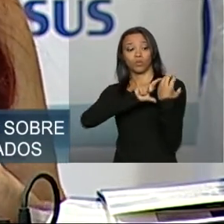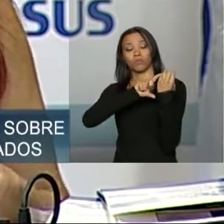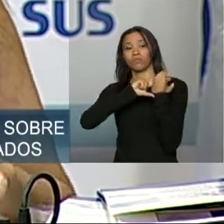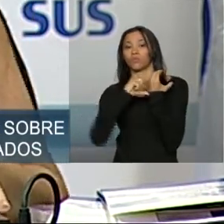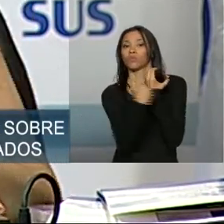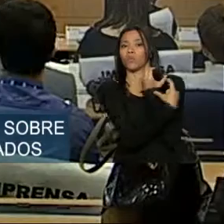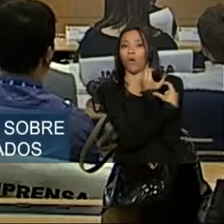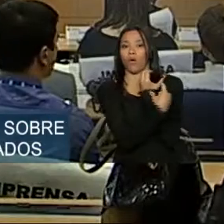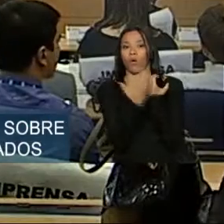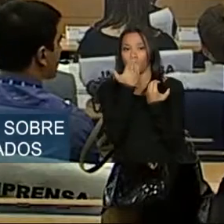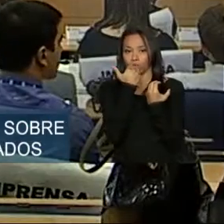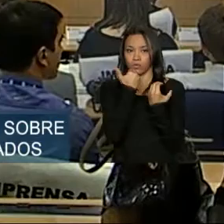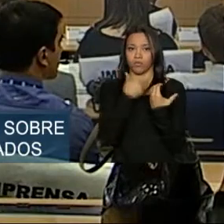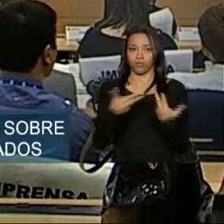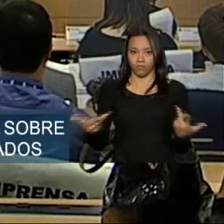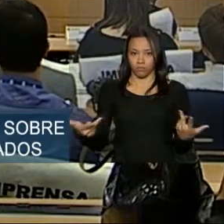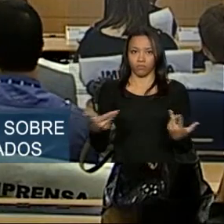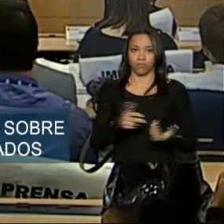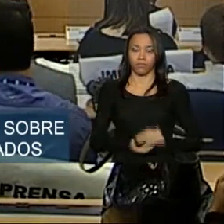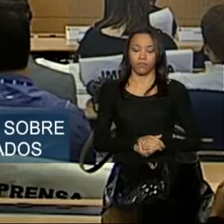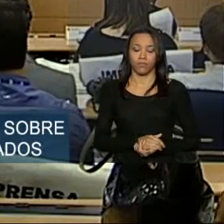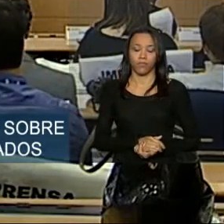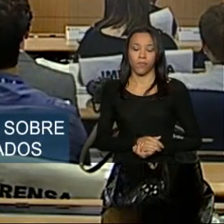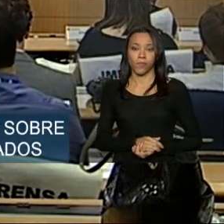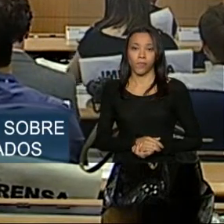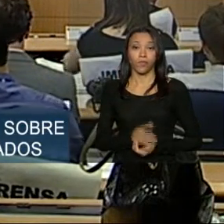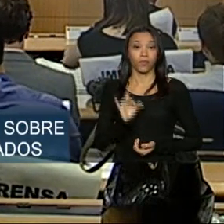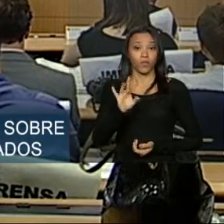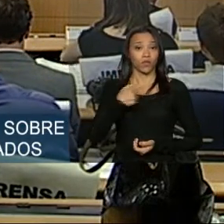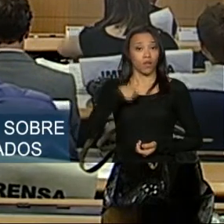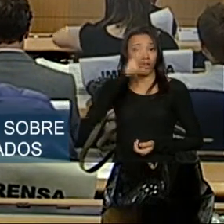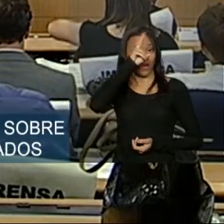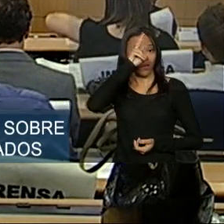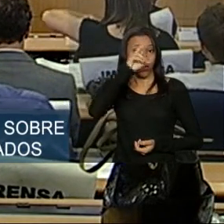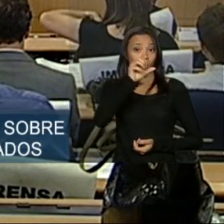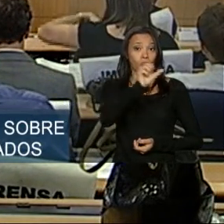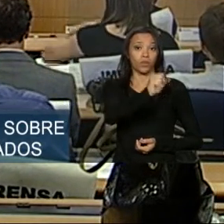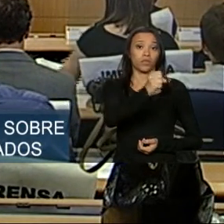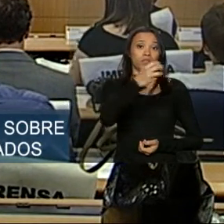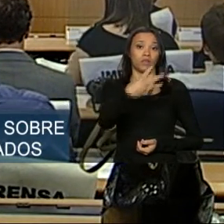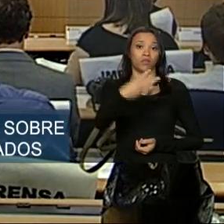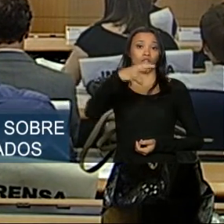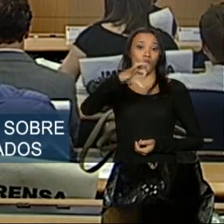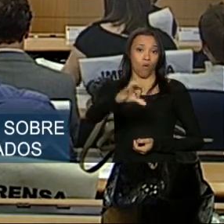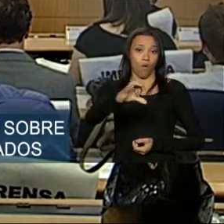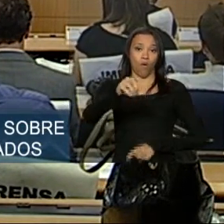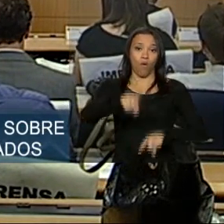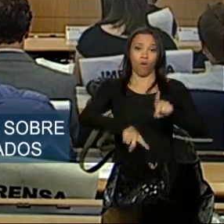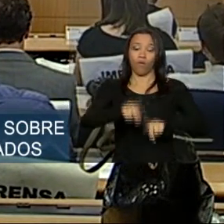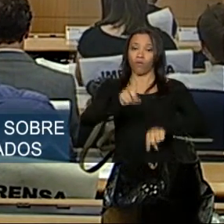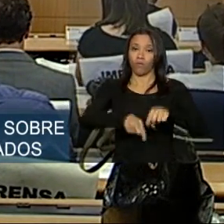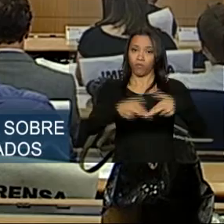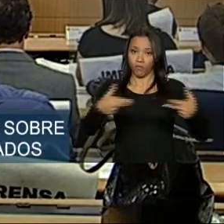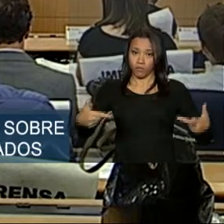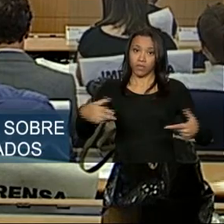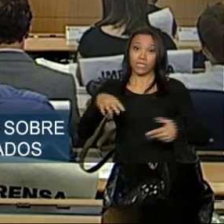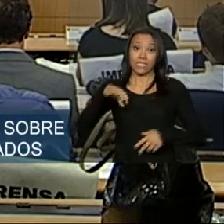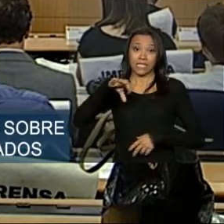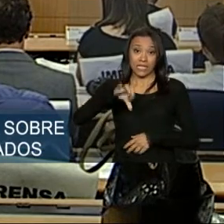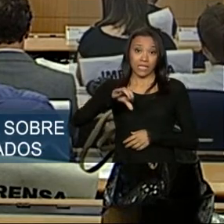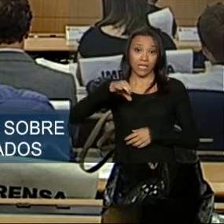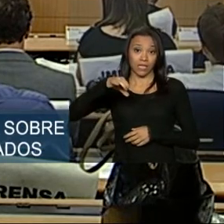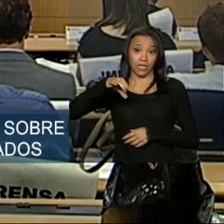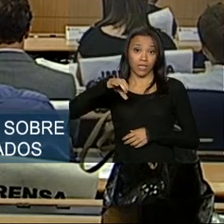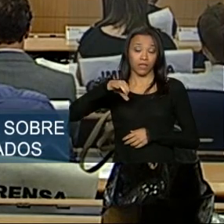alimentos. Ó, só para lembrar, nós estamos falando de 839 produtos, 69 empresas